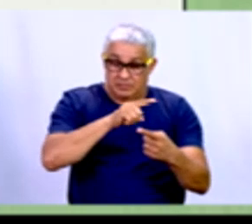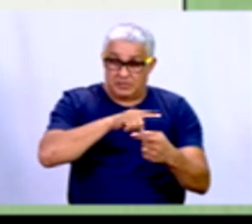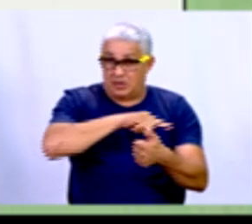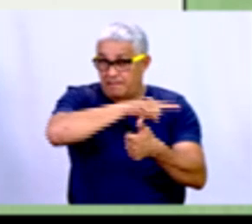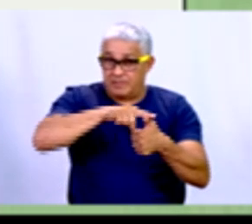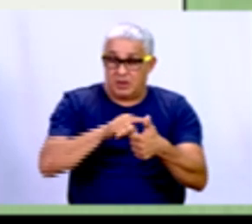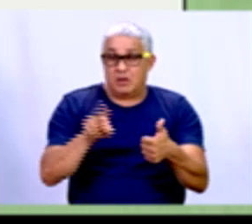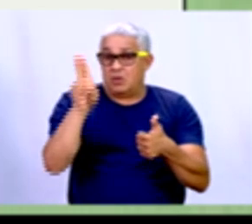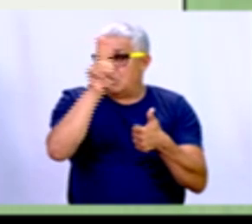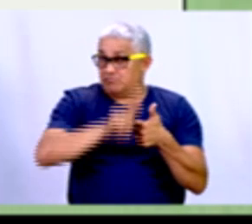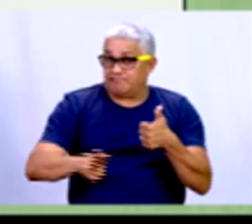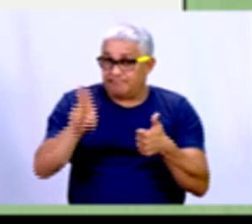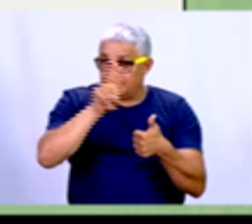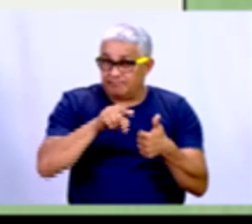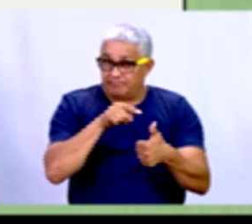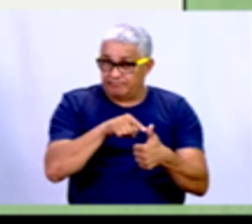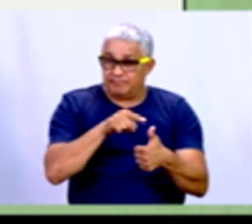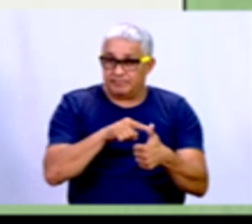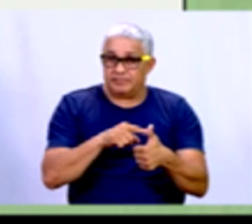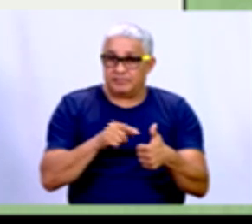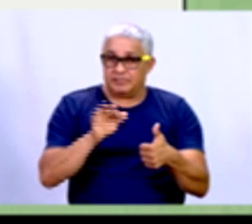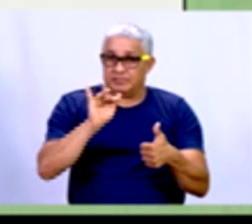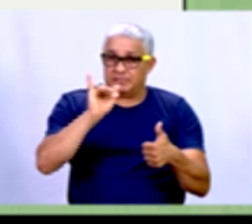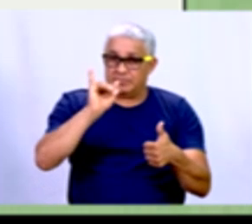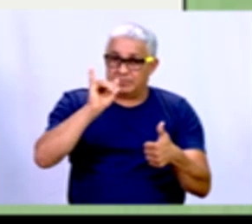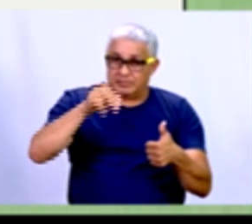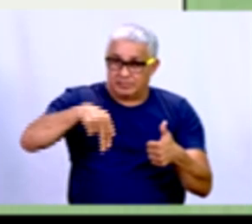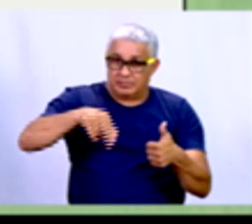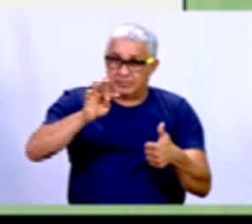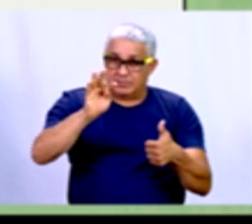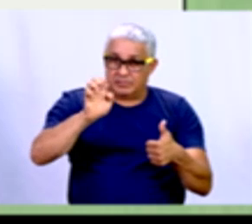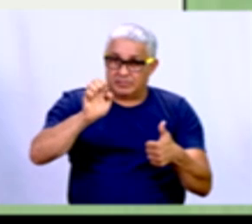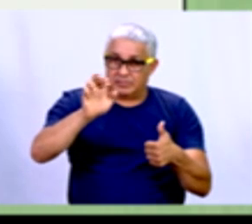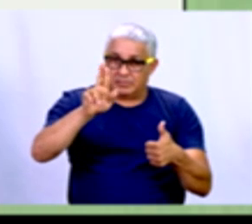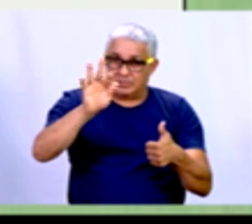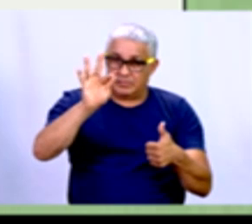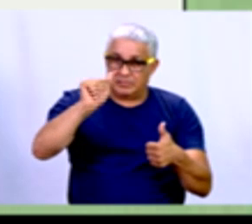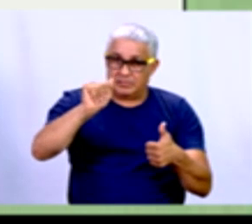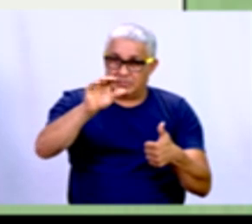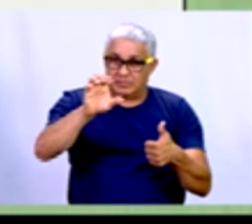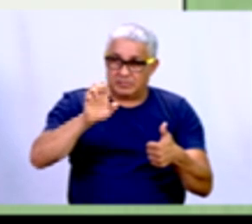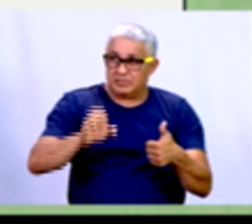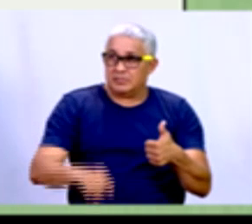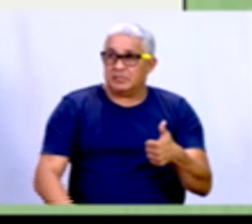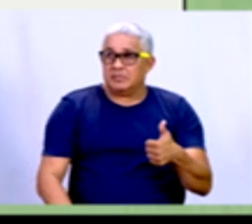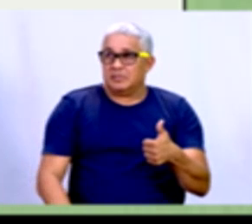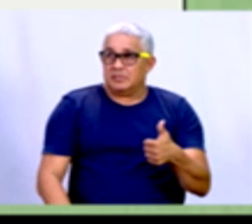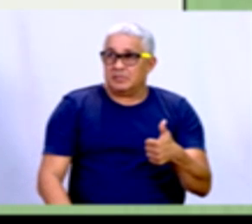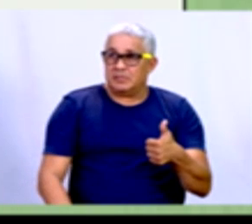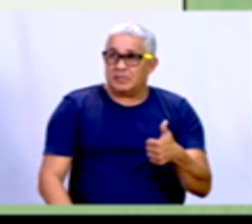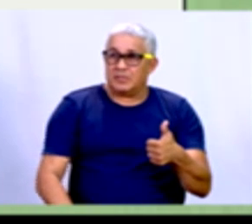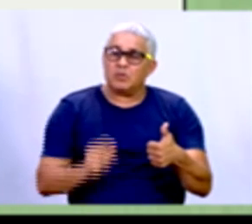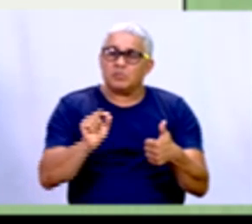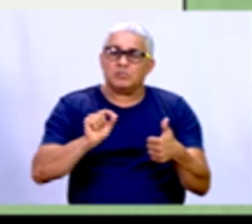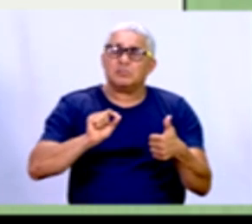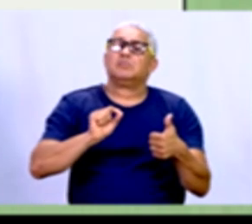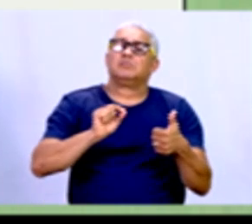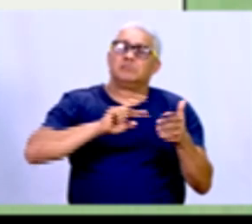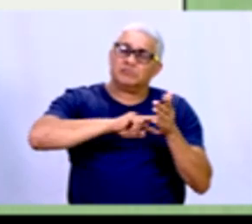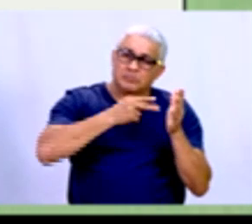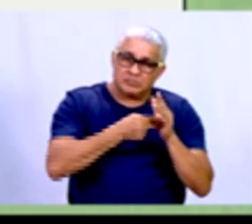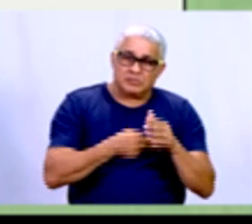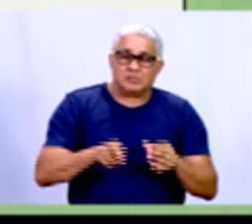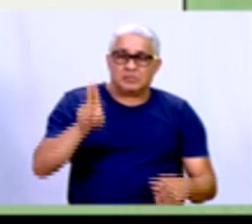ser utilizável e precisa ser ubíqua. O que significa ela ser útil?